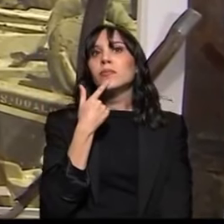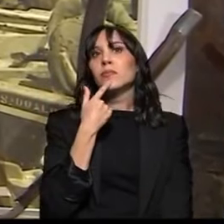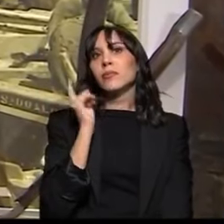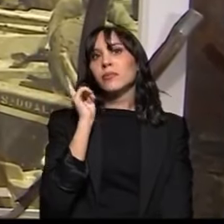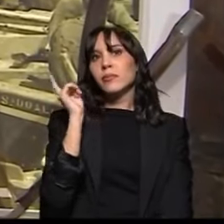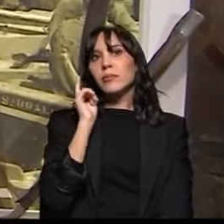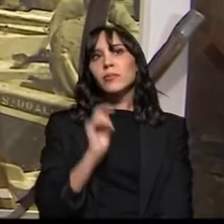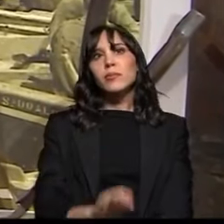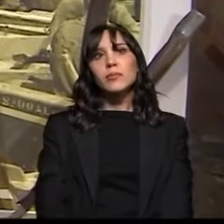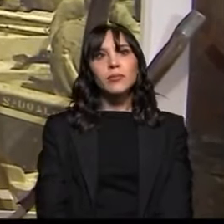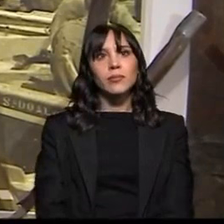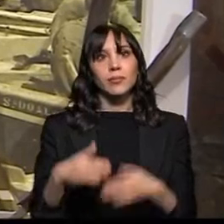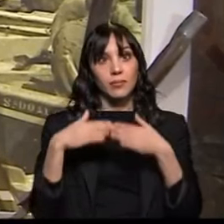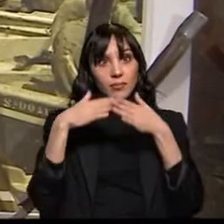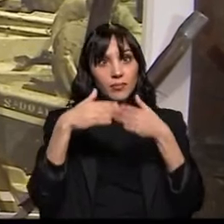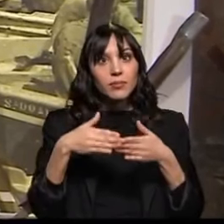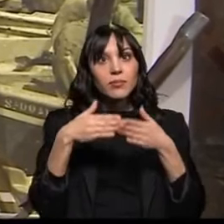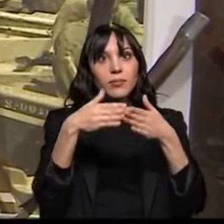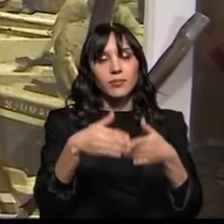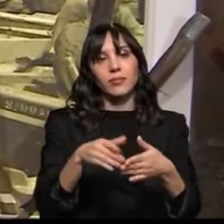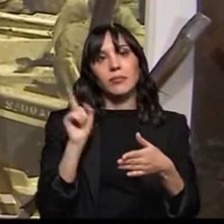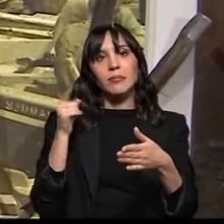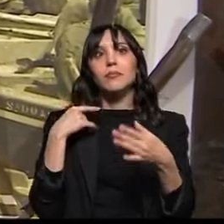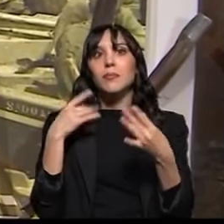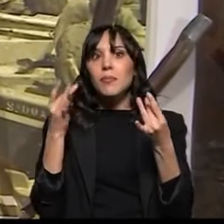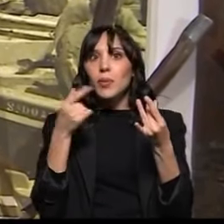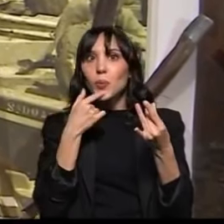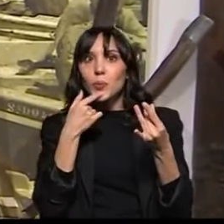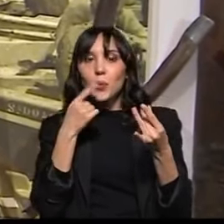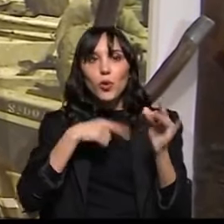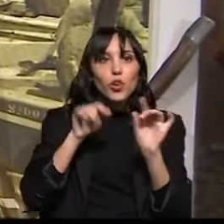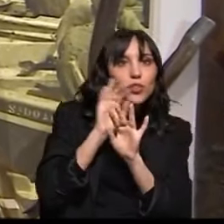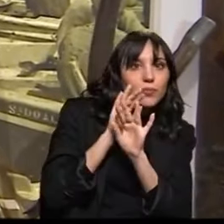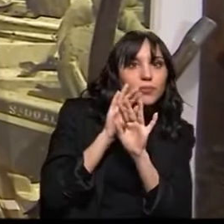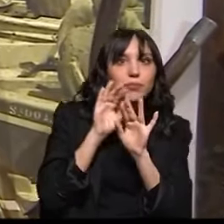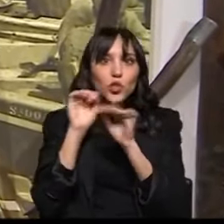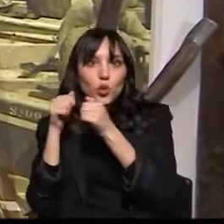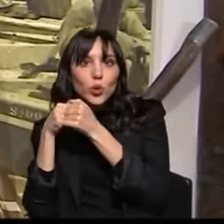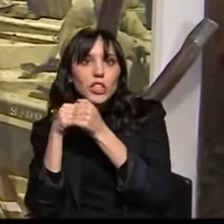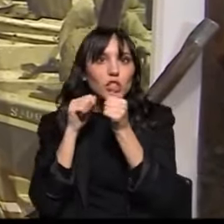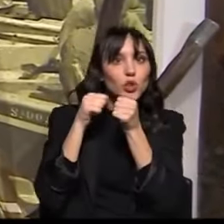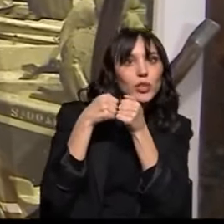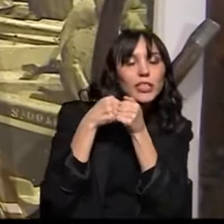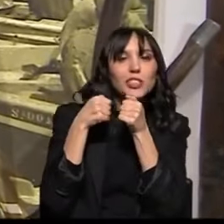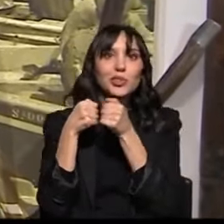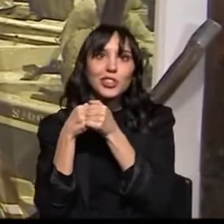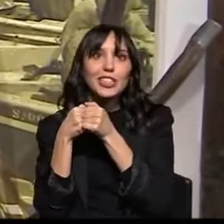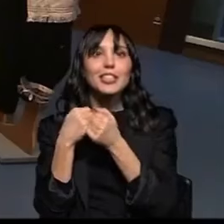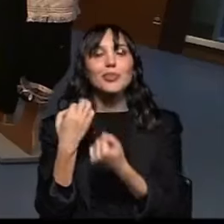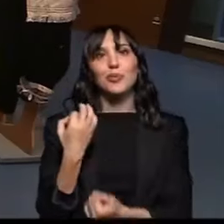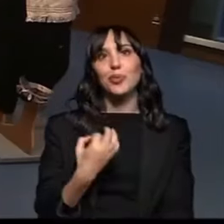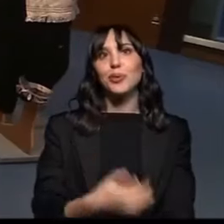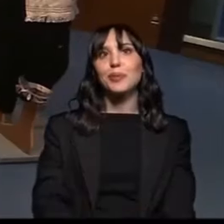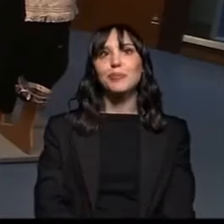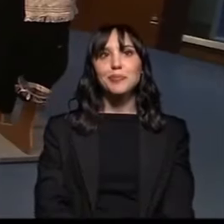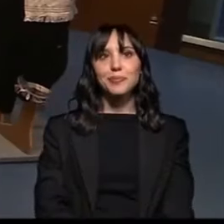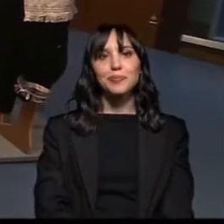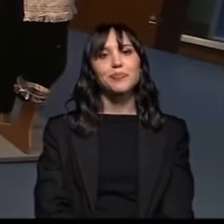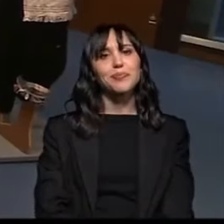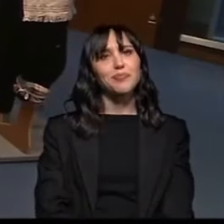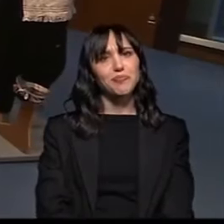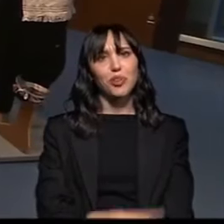aqueles barcos todos ali? Com aqueles barcos. Andávamos às escondidelas, por trás dos barcos. Gosta de ver